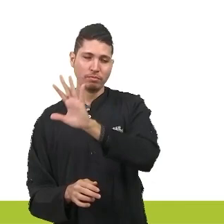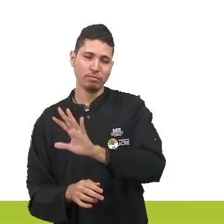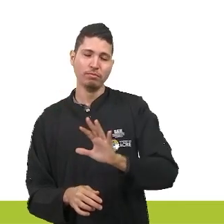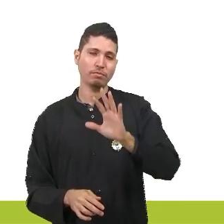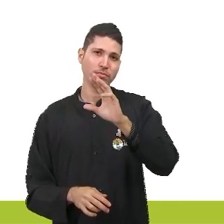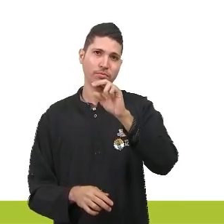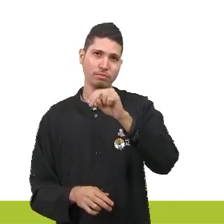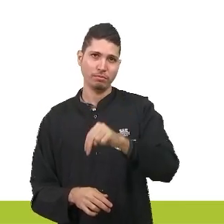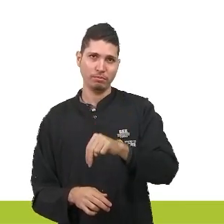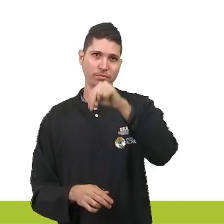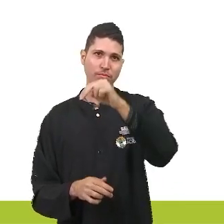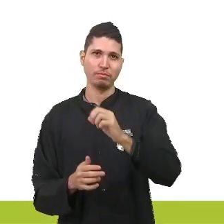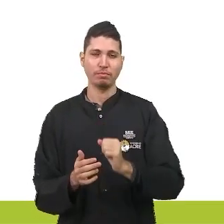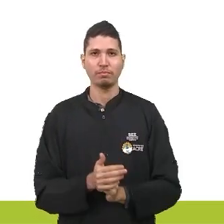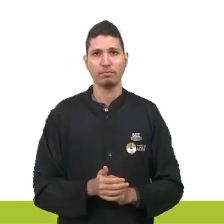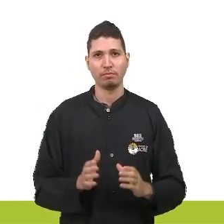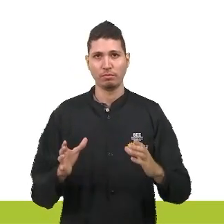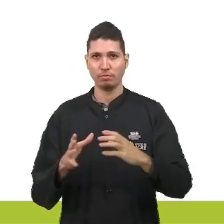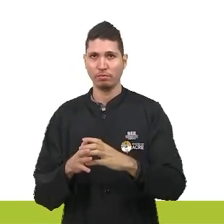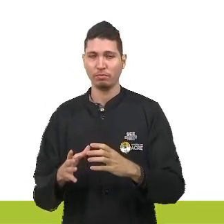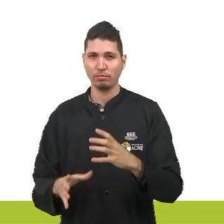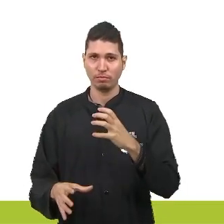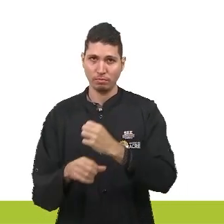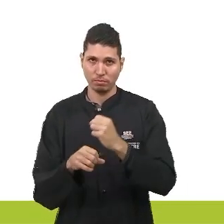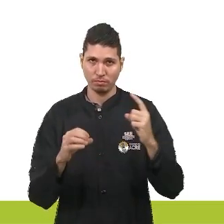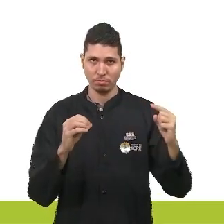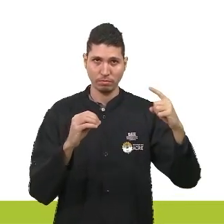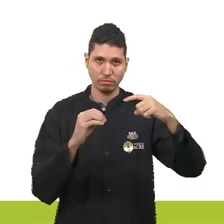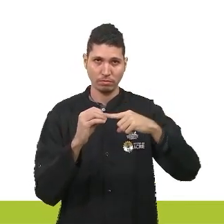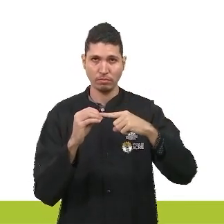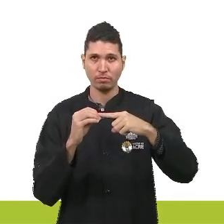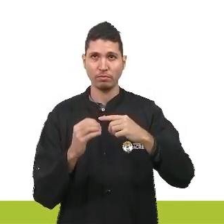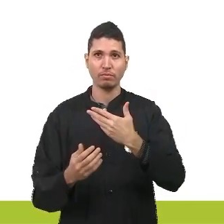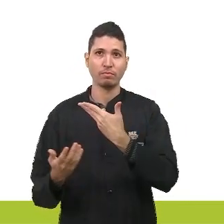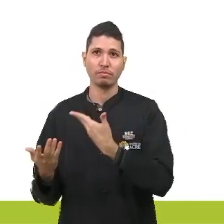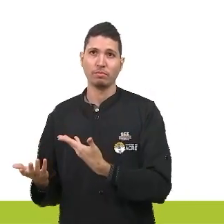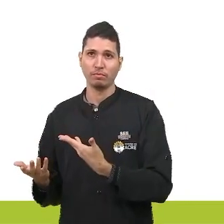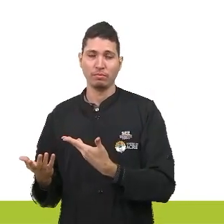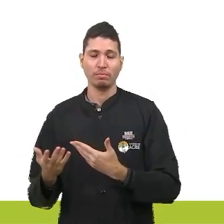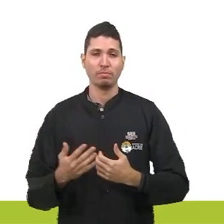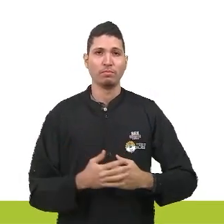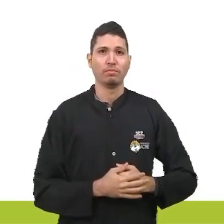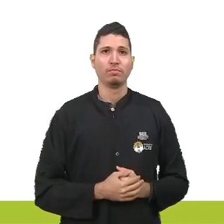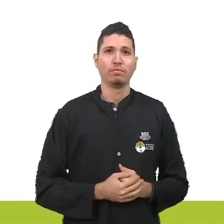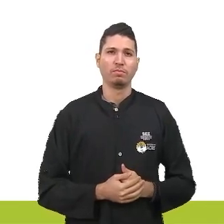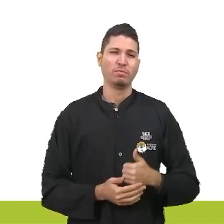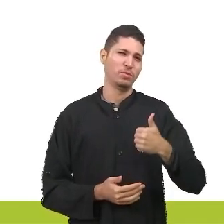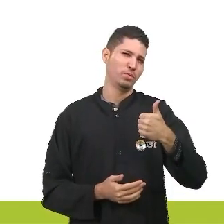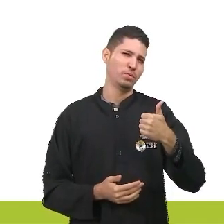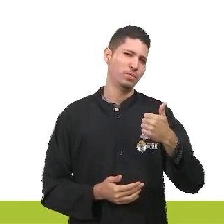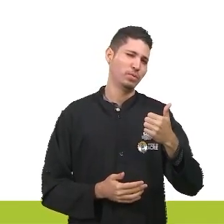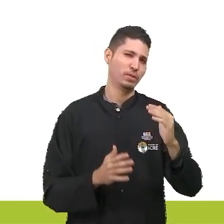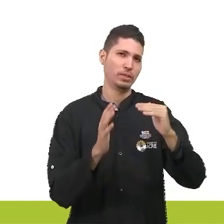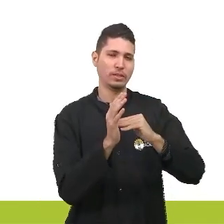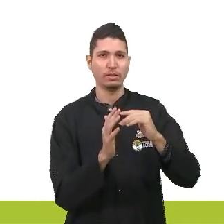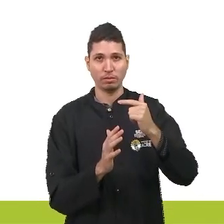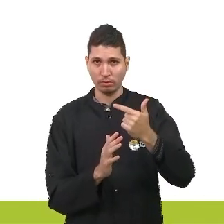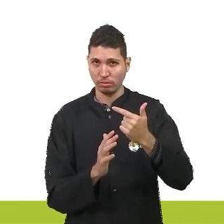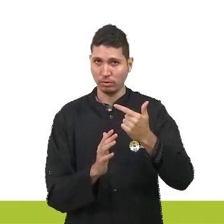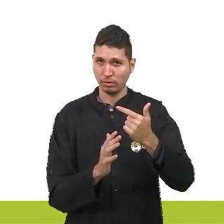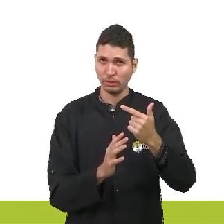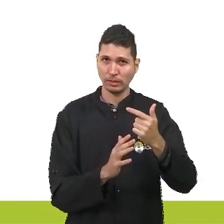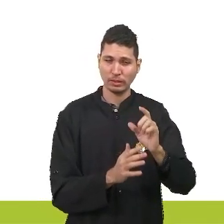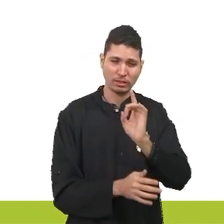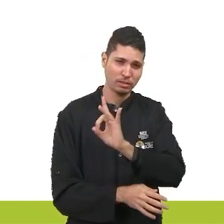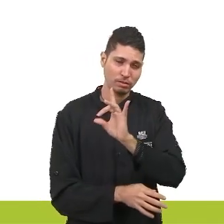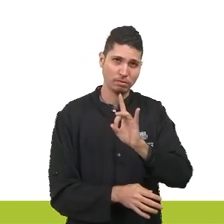23,86. Taxa de fecundidade. 1,76 filhos por mulheres. 1 a 2 filhos por mulheres, tá? O que é a